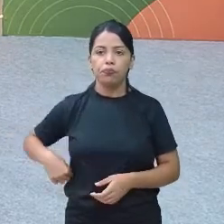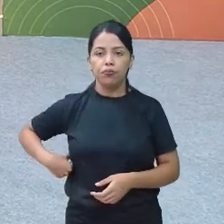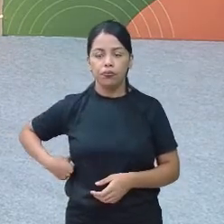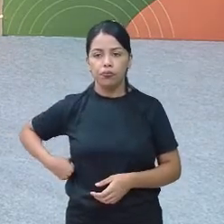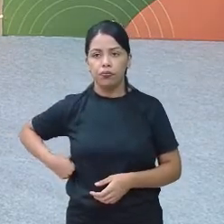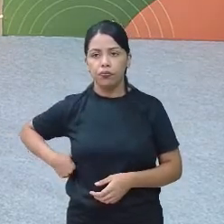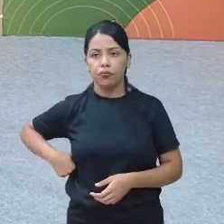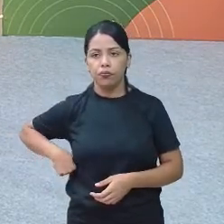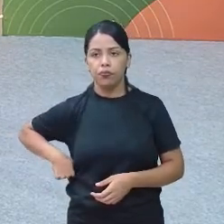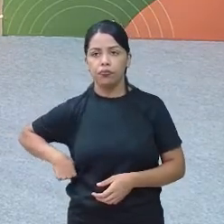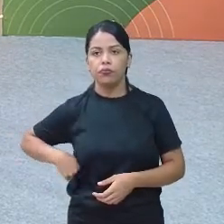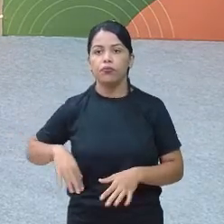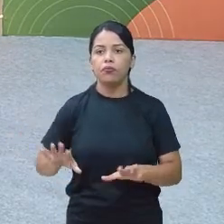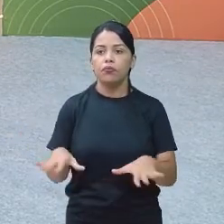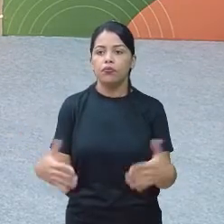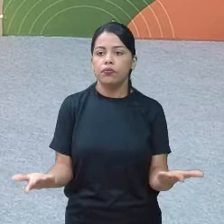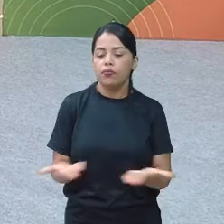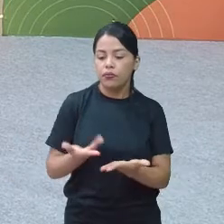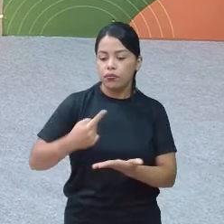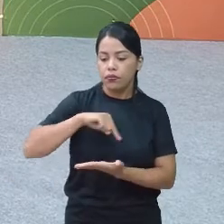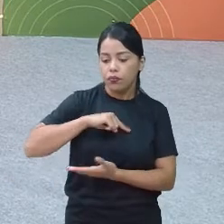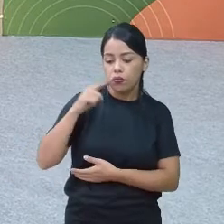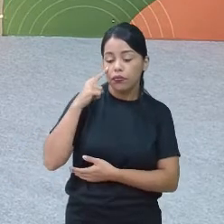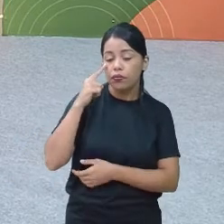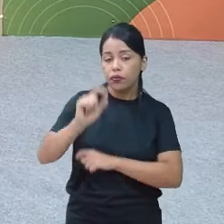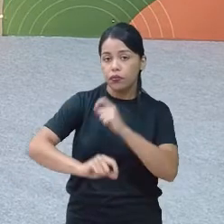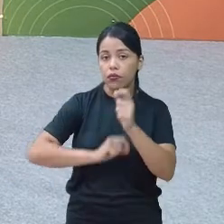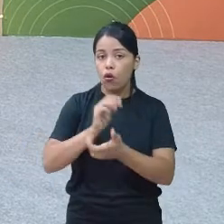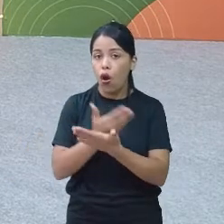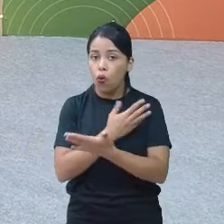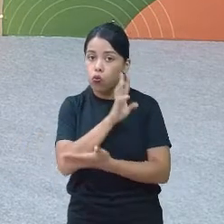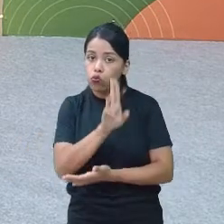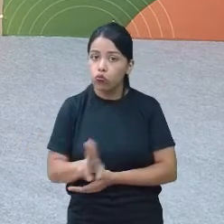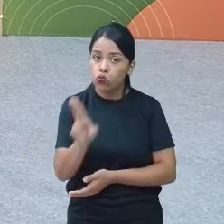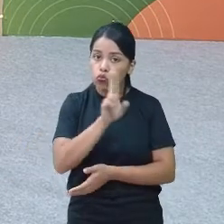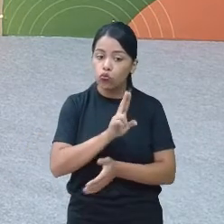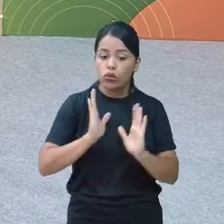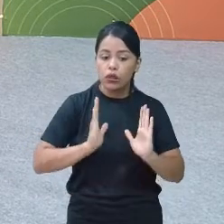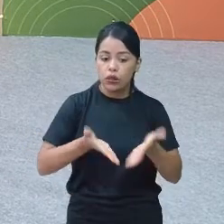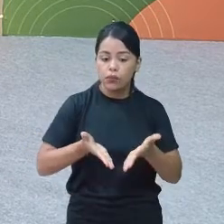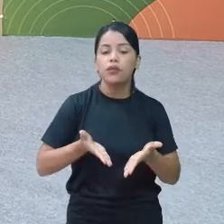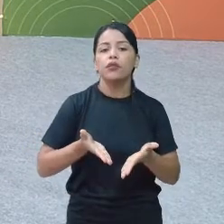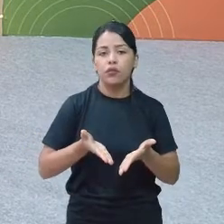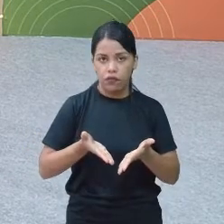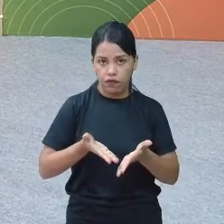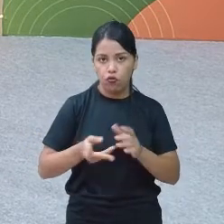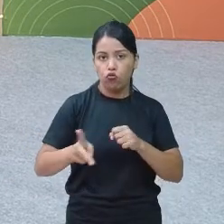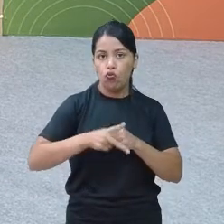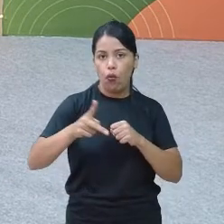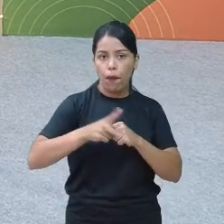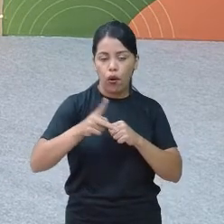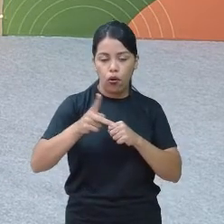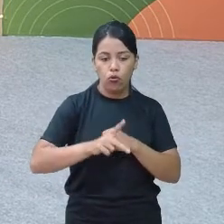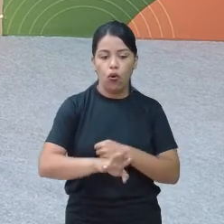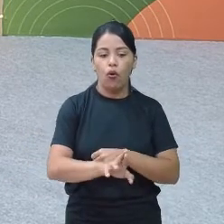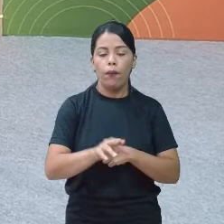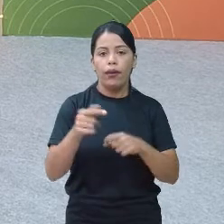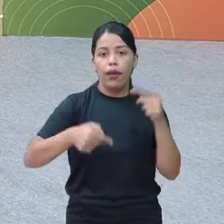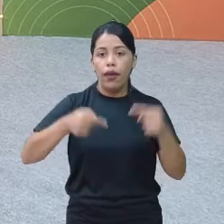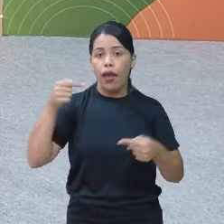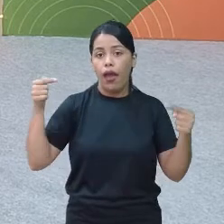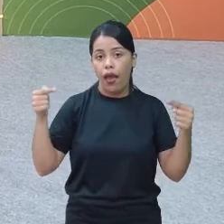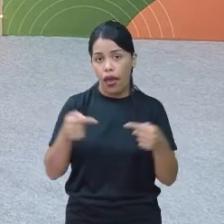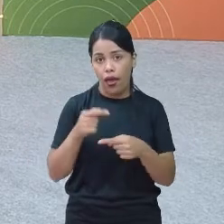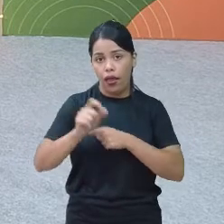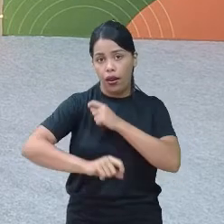Agora a gente vai ver alguns usos específicos dos pronomes relativos. O primeiro deles é o cuja ou o cujo. Quando eu